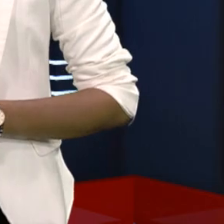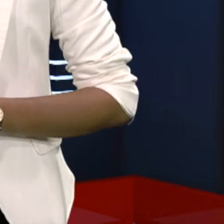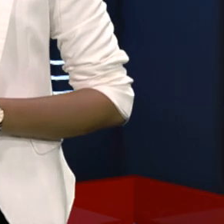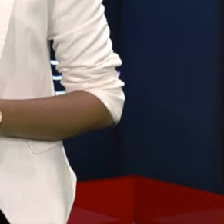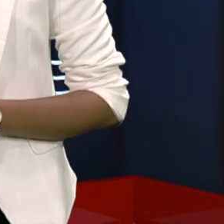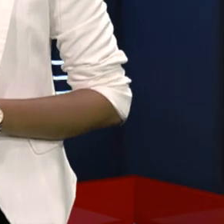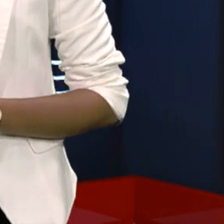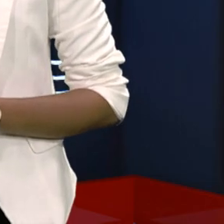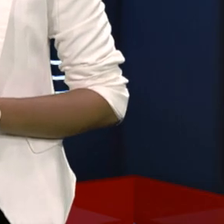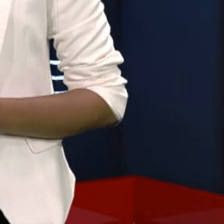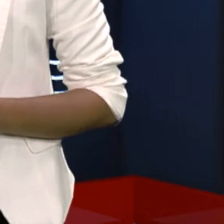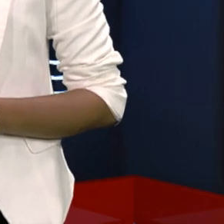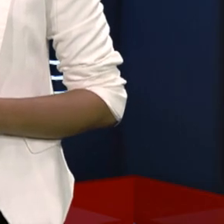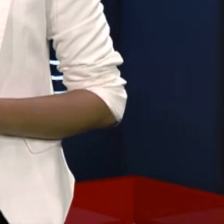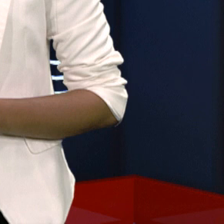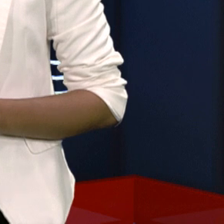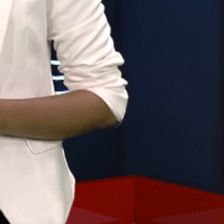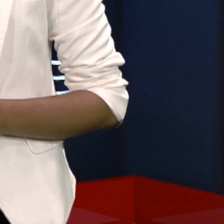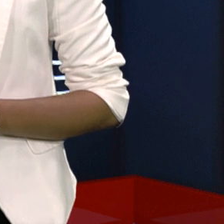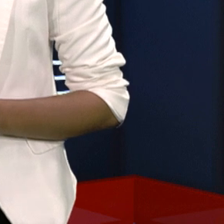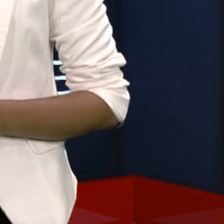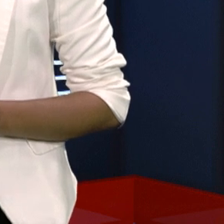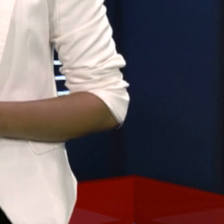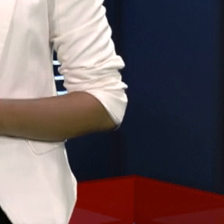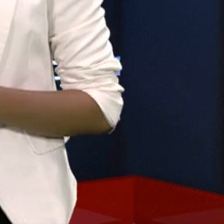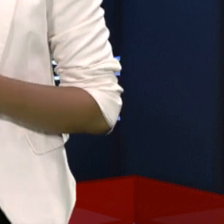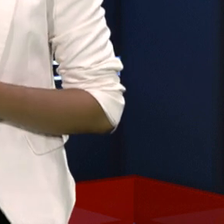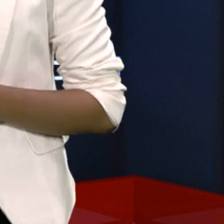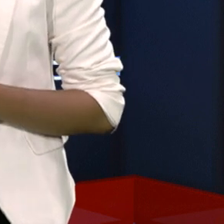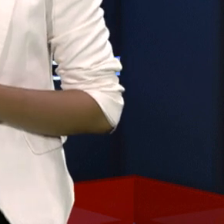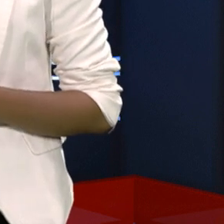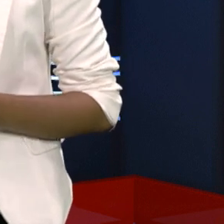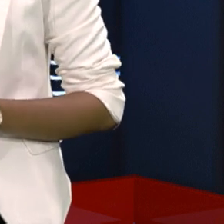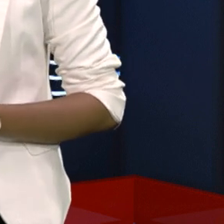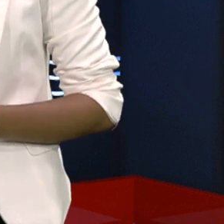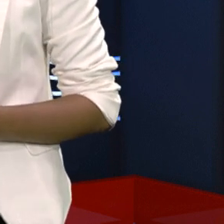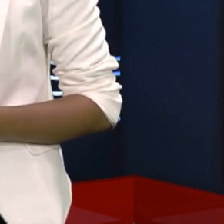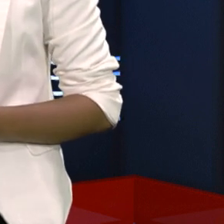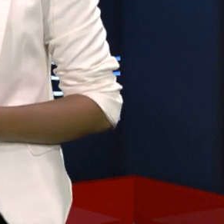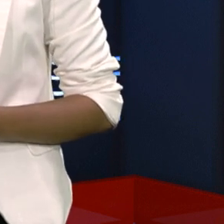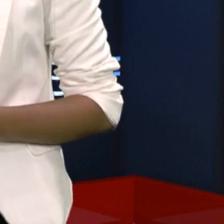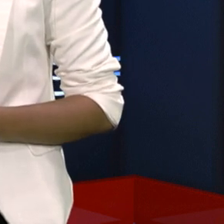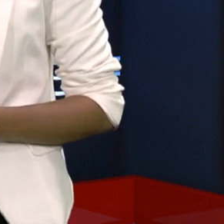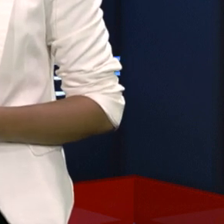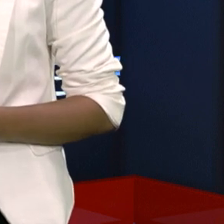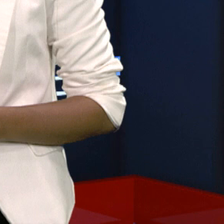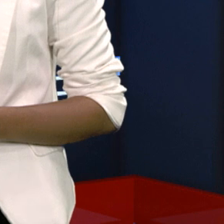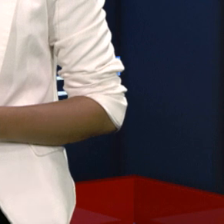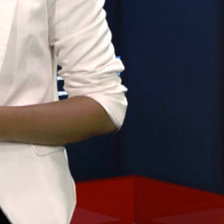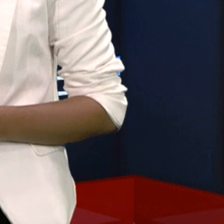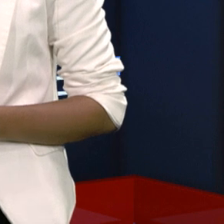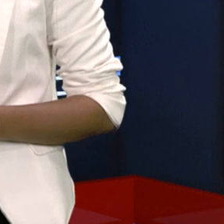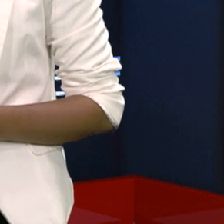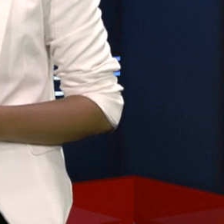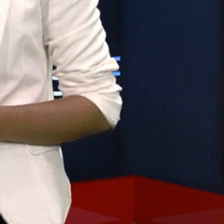Ucrânia. A coordenadora do BED Portugal questionou o primeiro-ministro se teve envolvimento nos apoios concedidos pelo Banco do